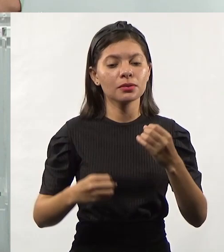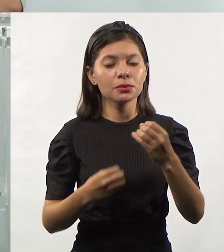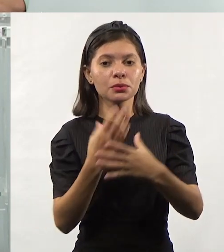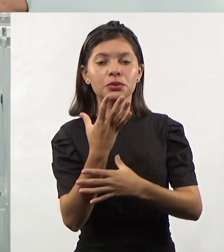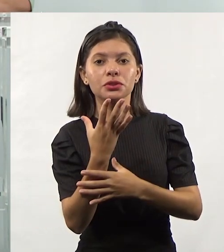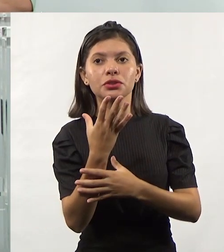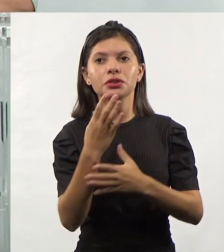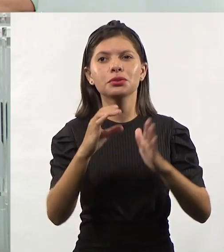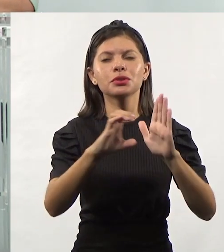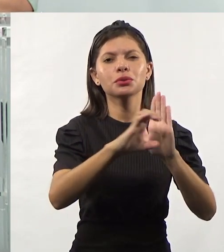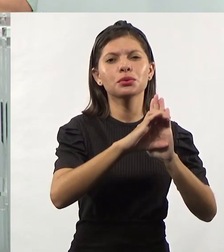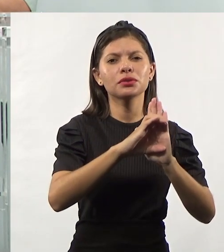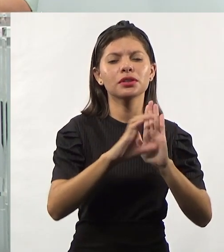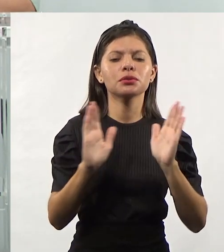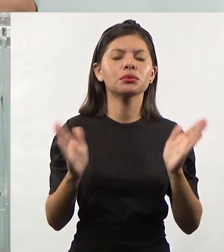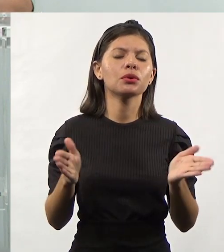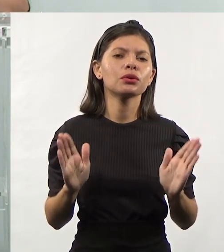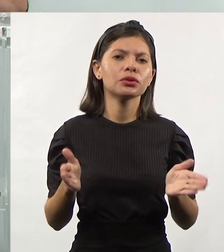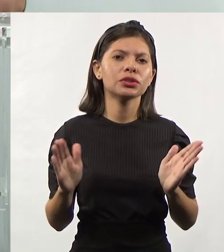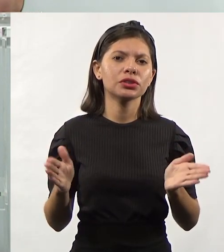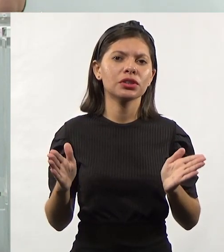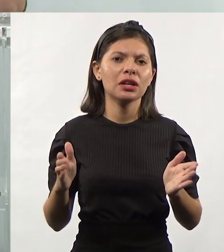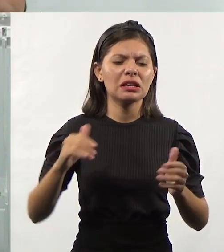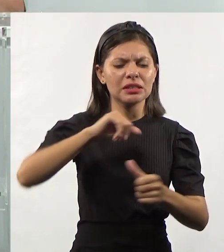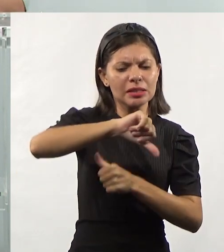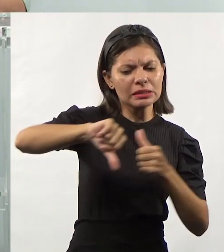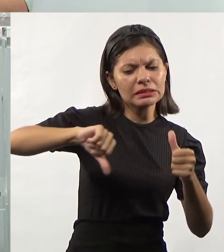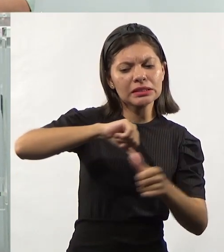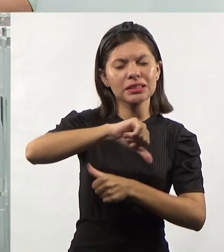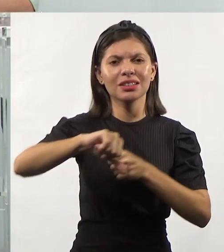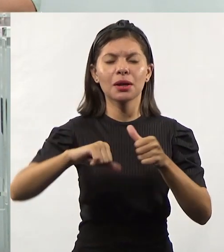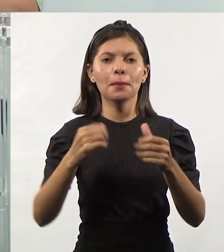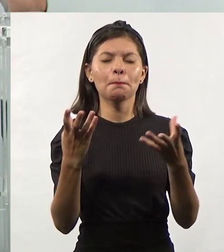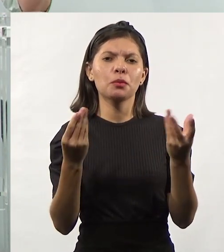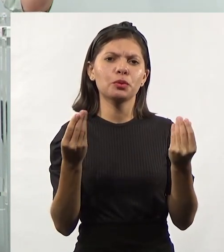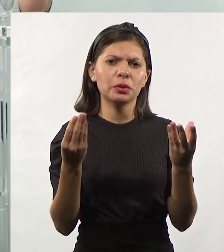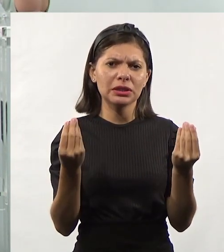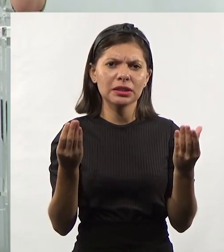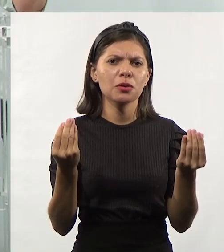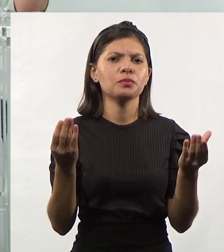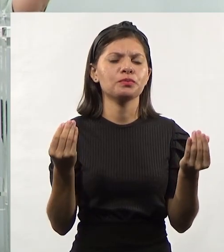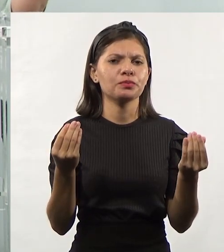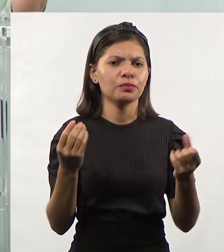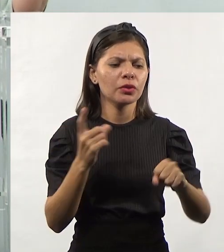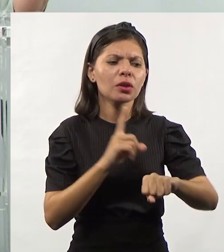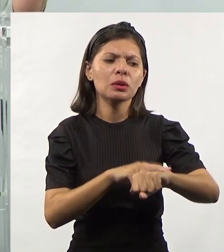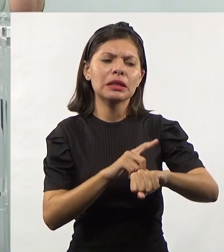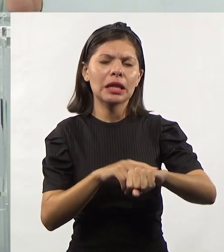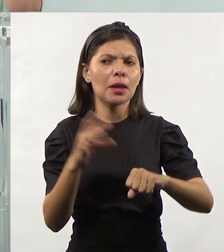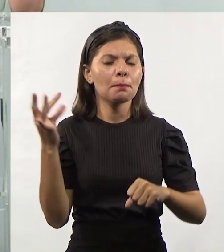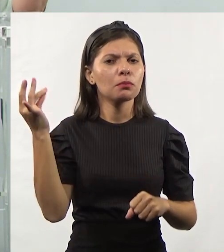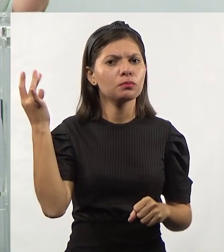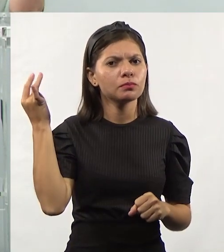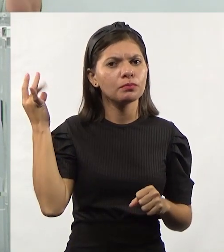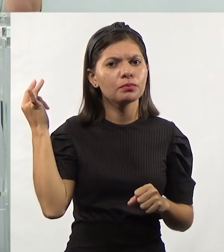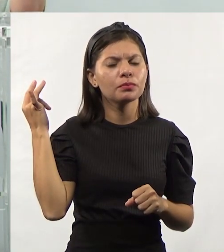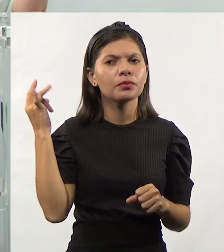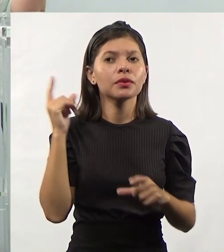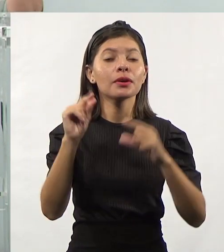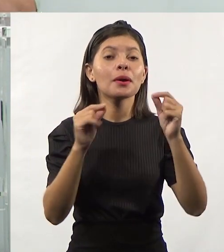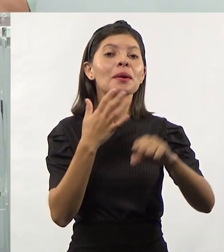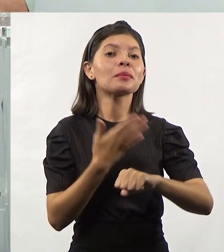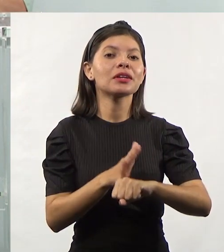até os momentos atuais, houve muita mudança, né? Houve uma época em que se falava até, se fazia, né,